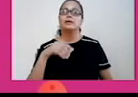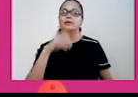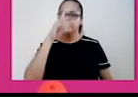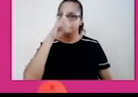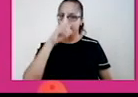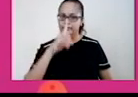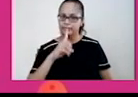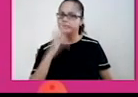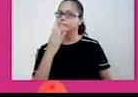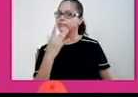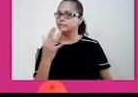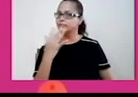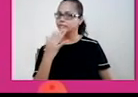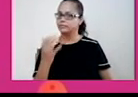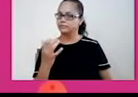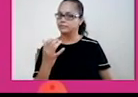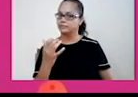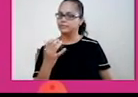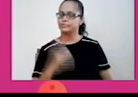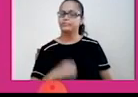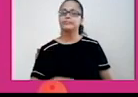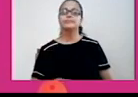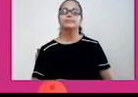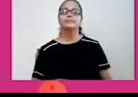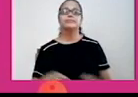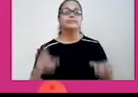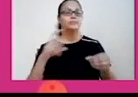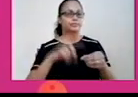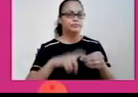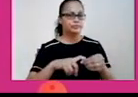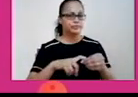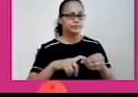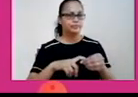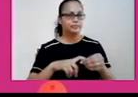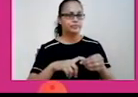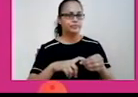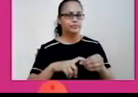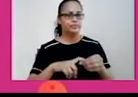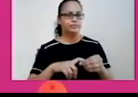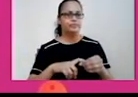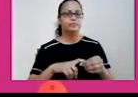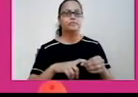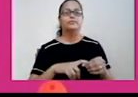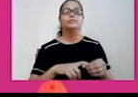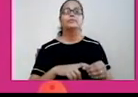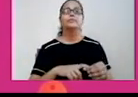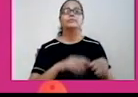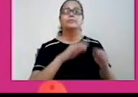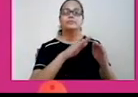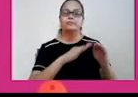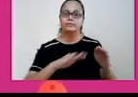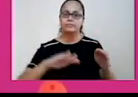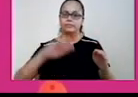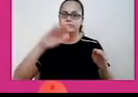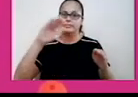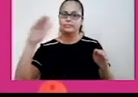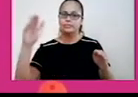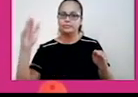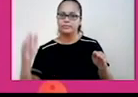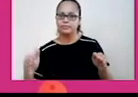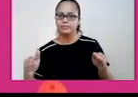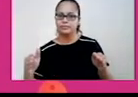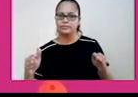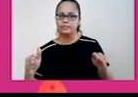no litoral e nem lá no interior, né, das montanhas do Himalaia, é a região de Planalto, é a faixa central e o norte do